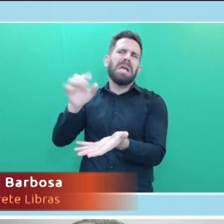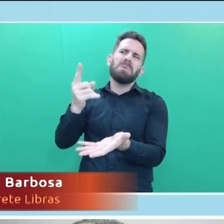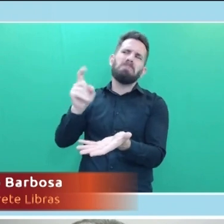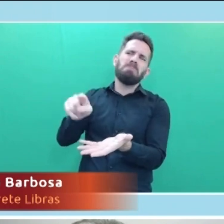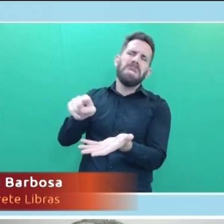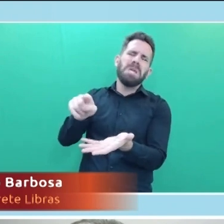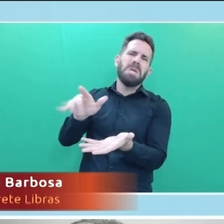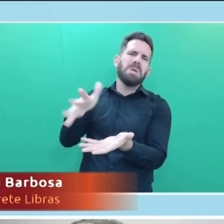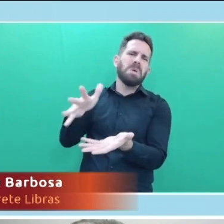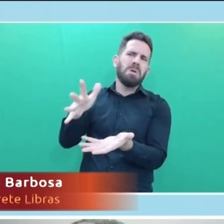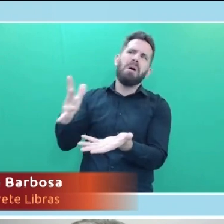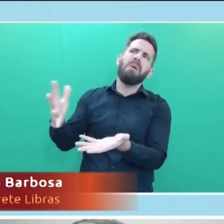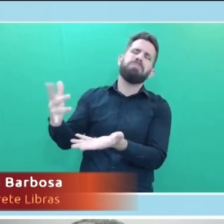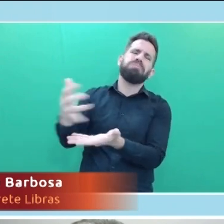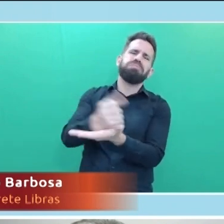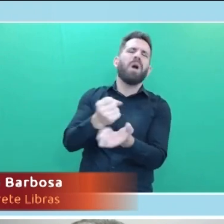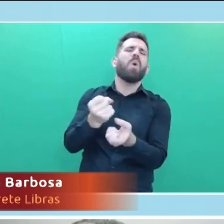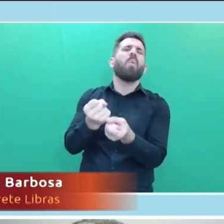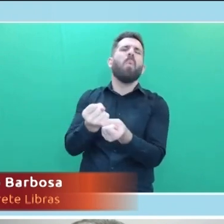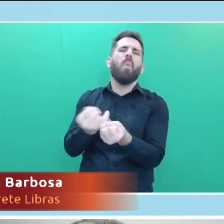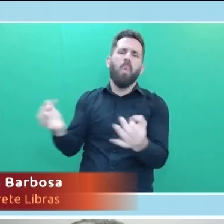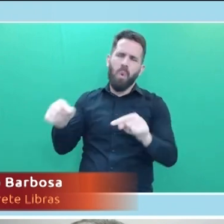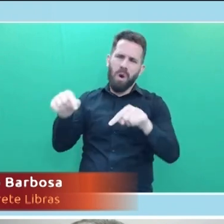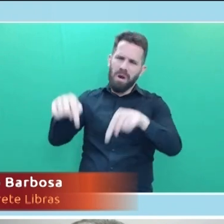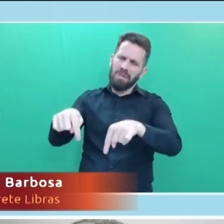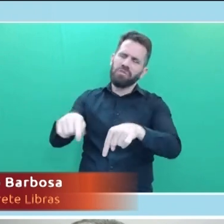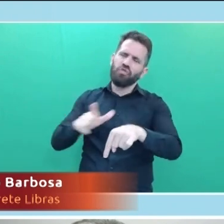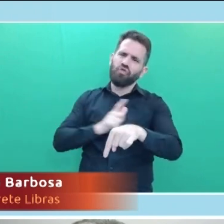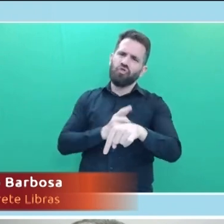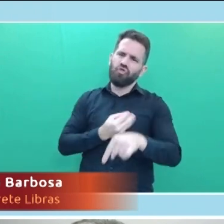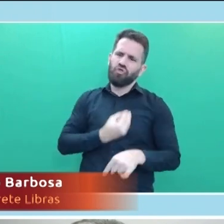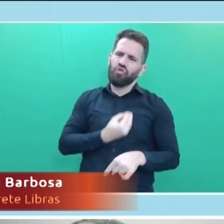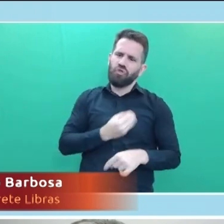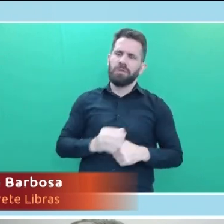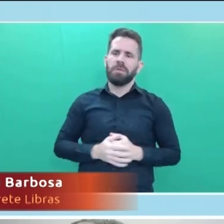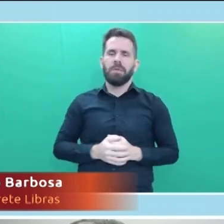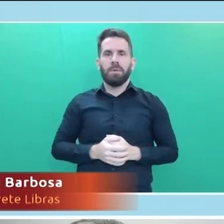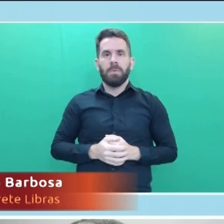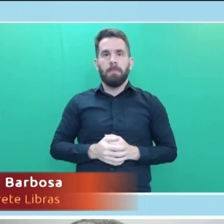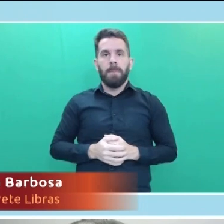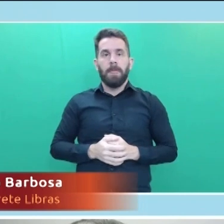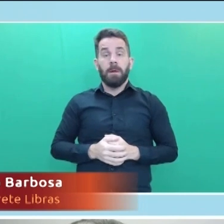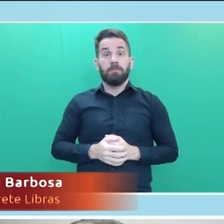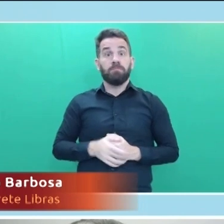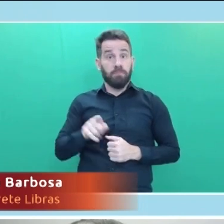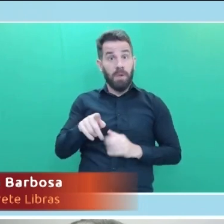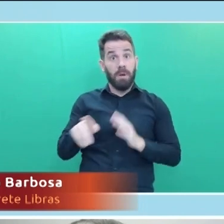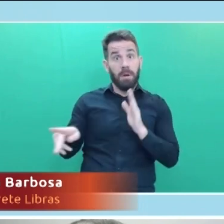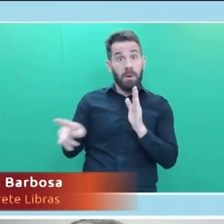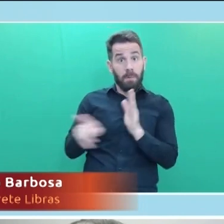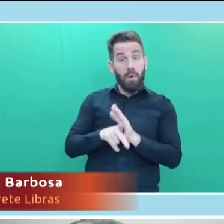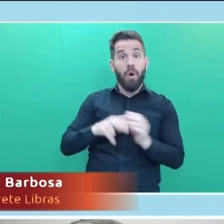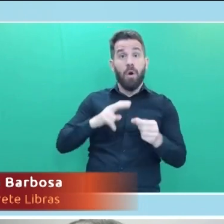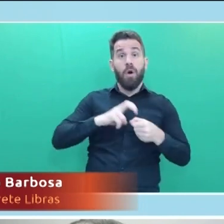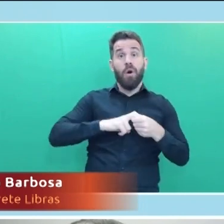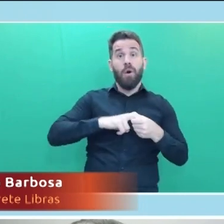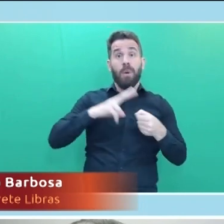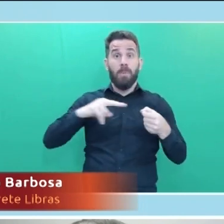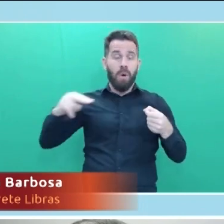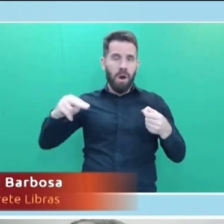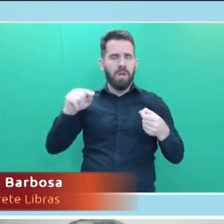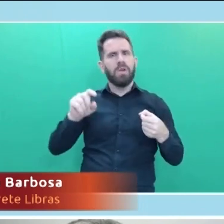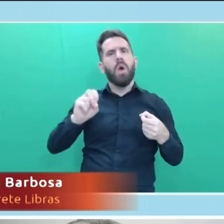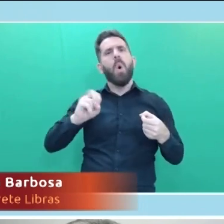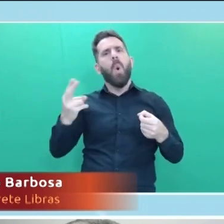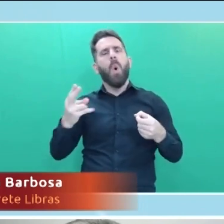é dado certo, mas é em torno. E é uma população Carajá, ou há uma divisão do território com outro